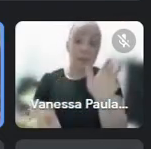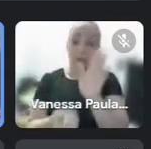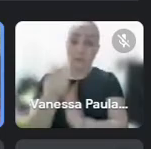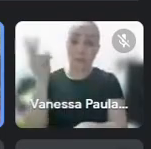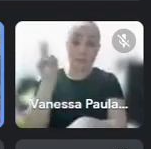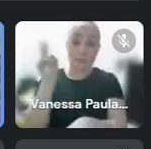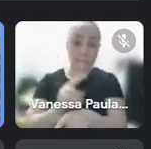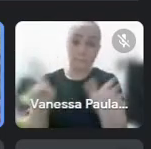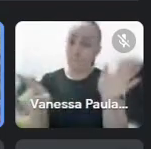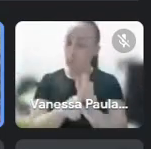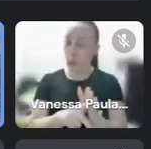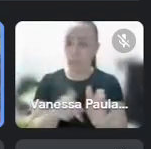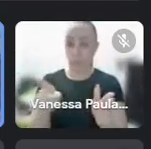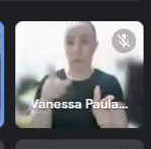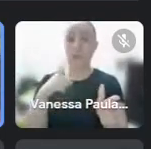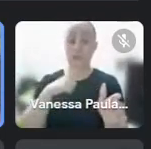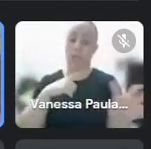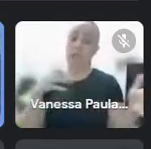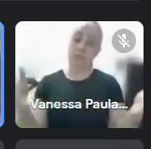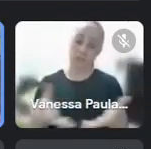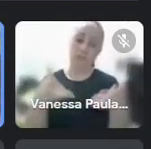ao criatório.